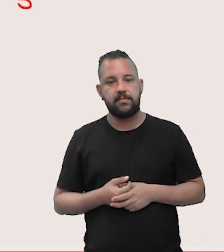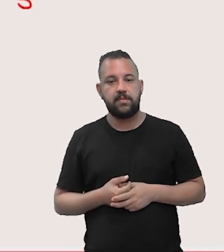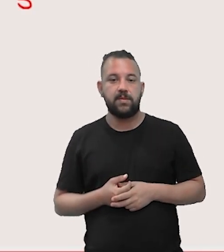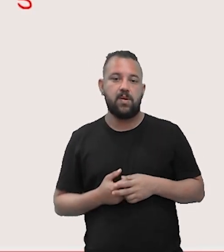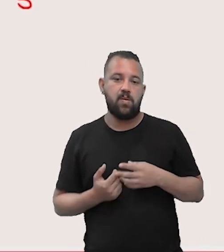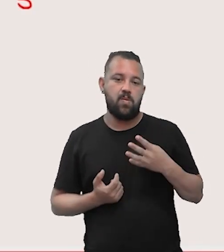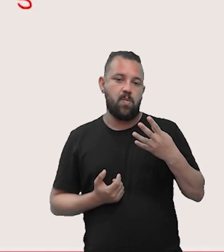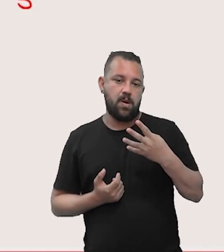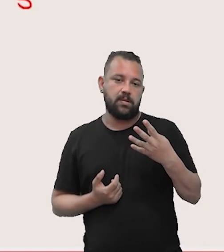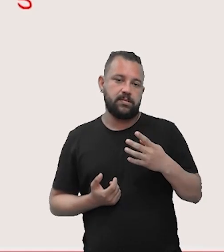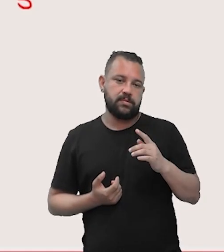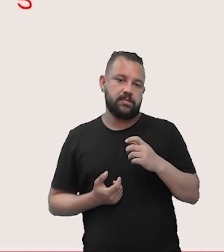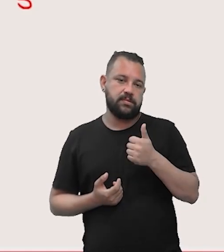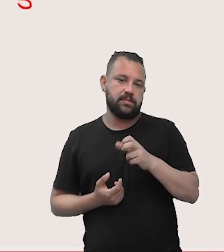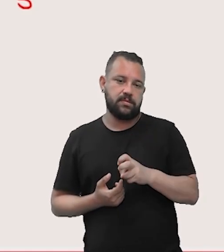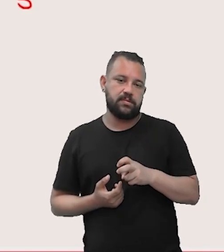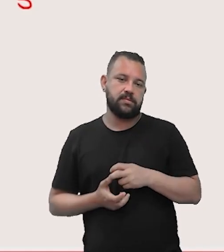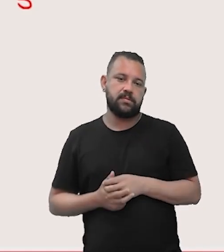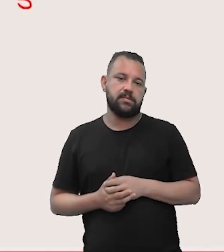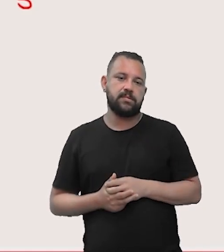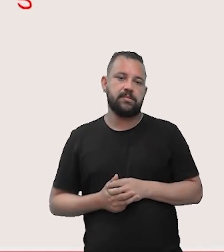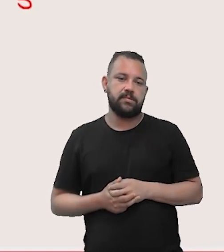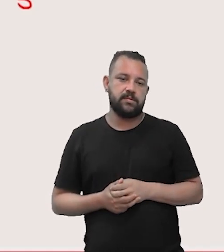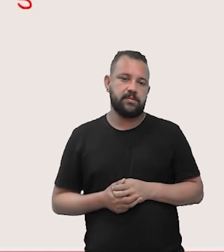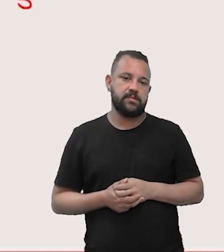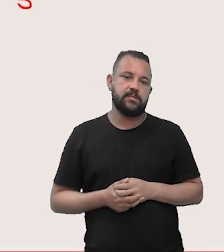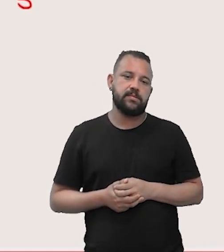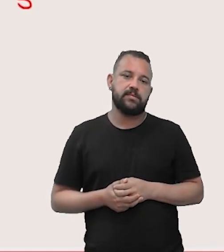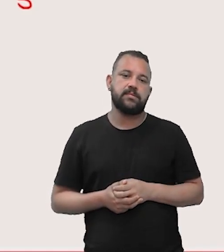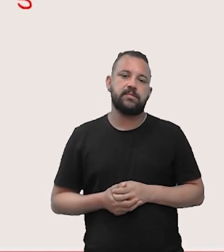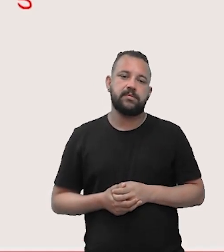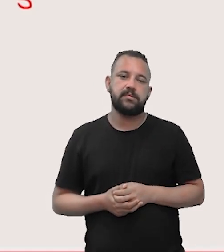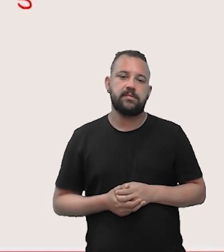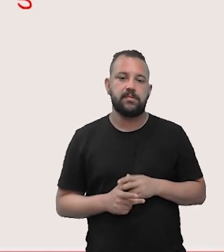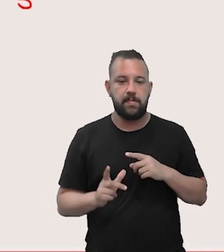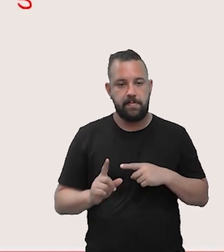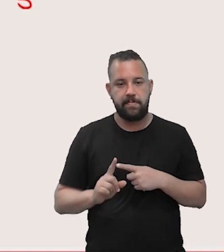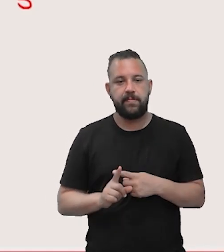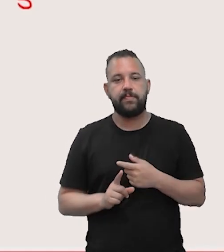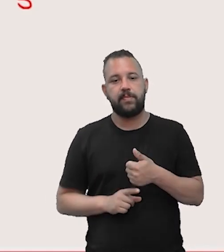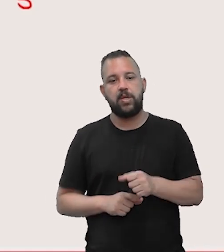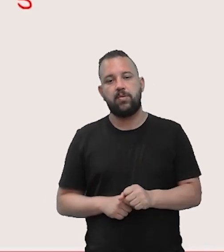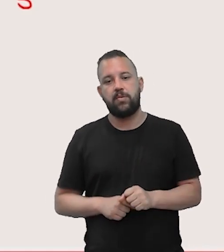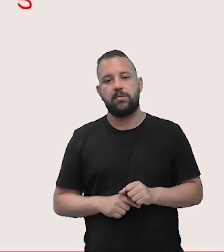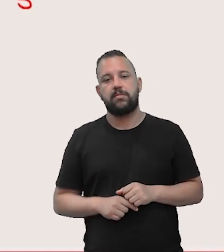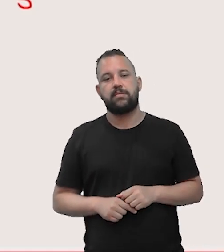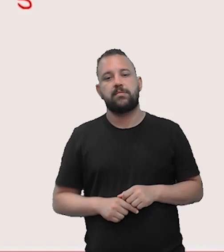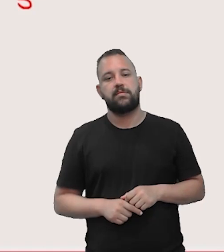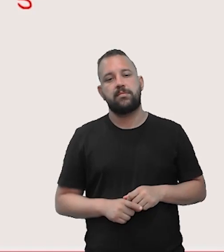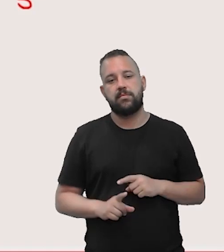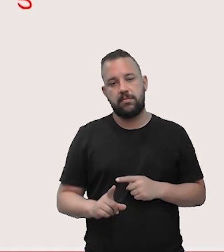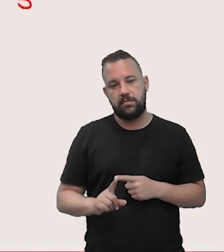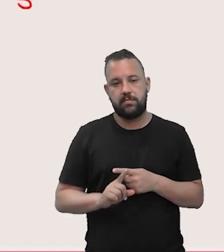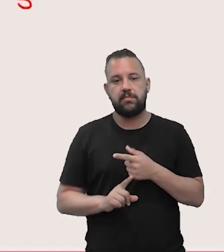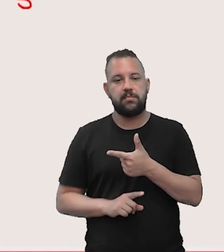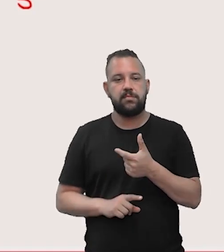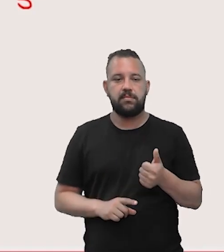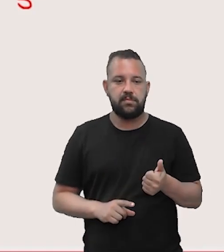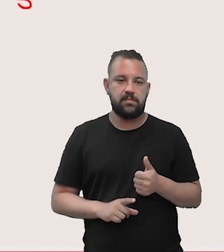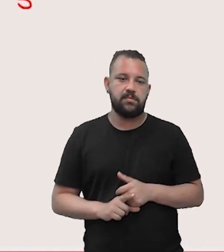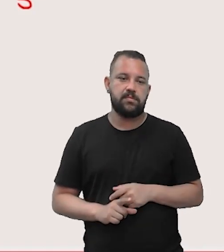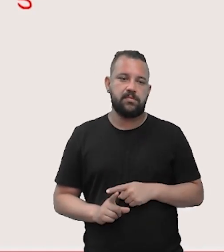caso, ele tem ó, 15 pontos. Olha só, 15 somado com 18, somado com